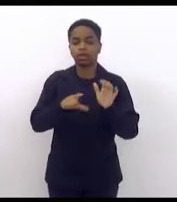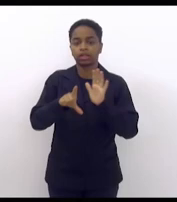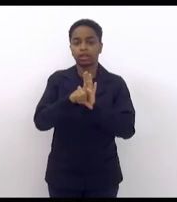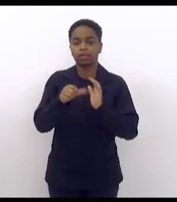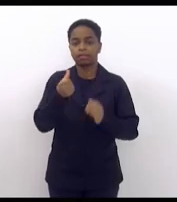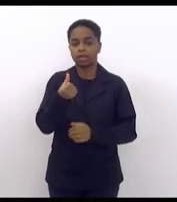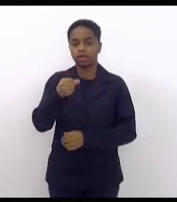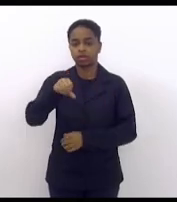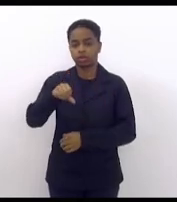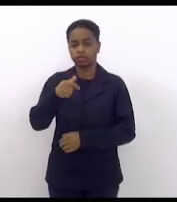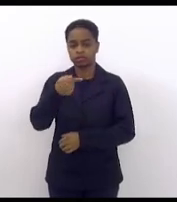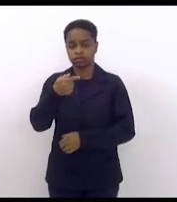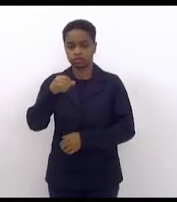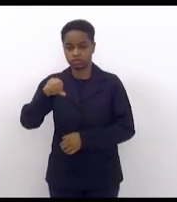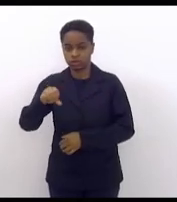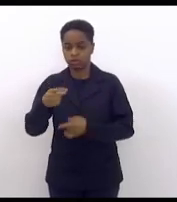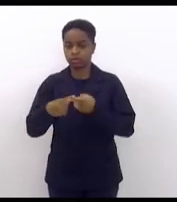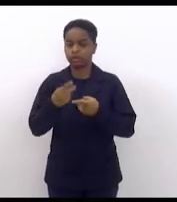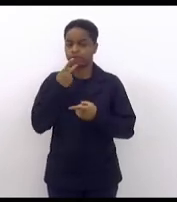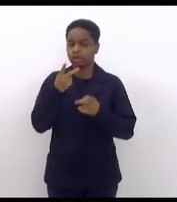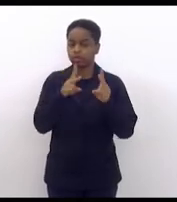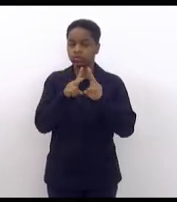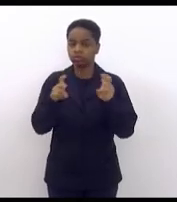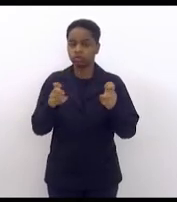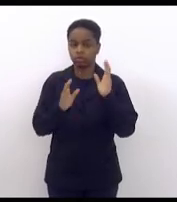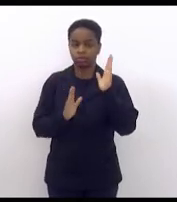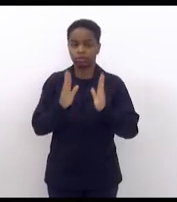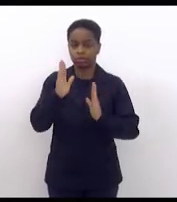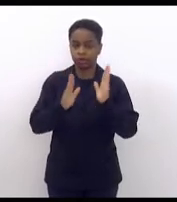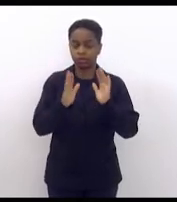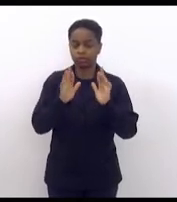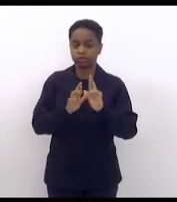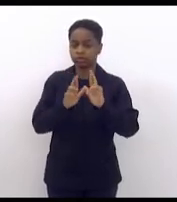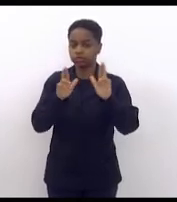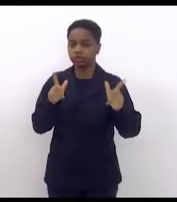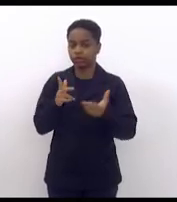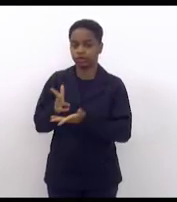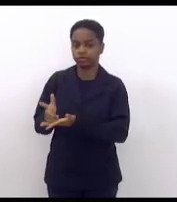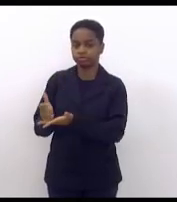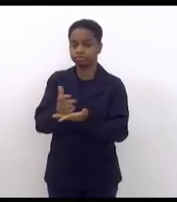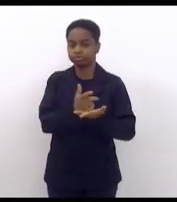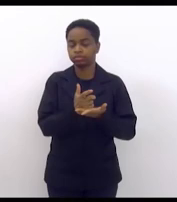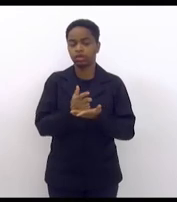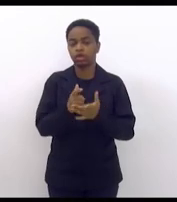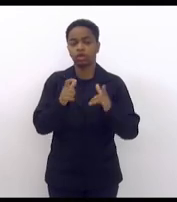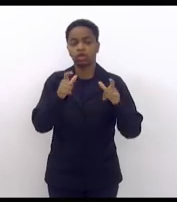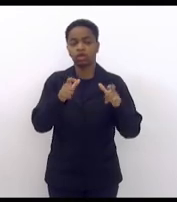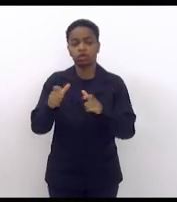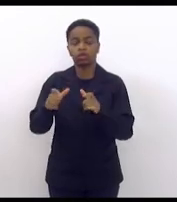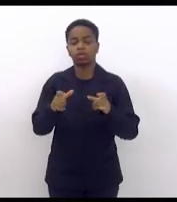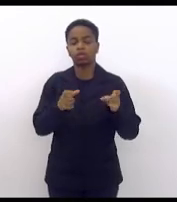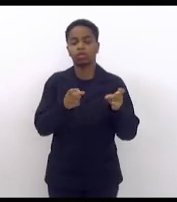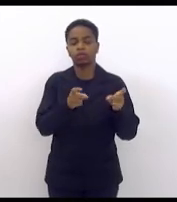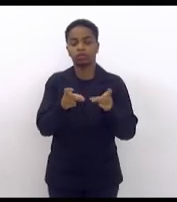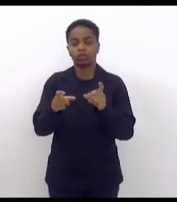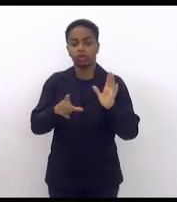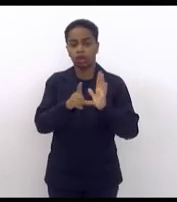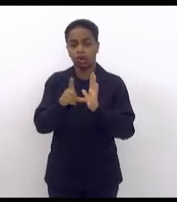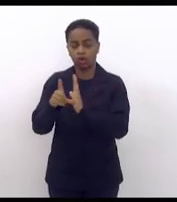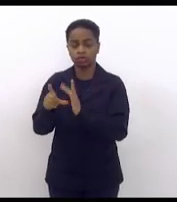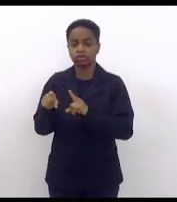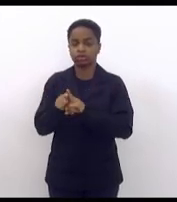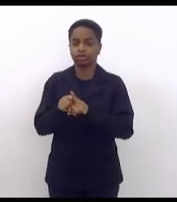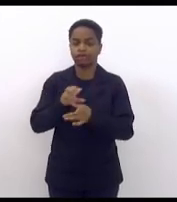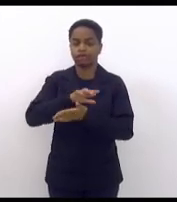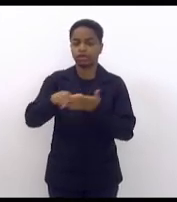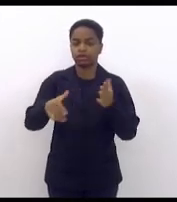que trata do regime diferenciado de tributação dos estabelecimentos industriais em diversos municípios do